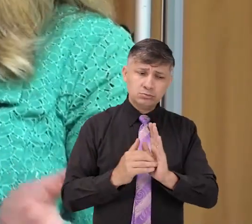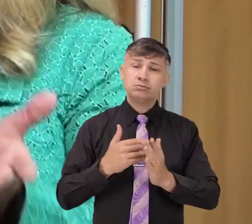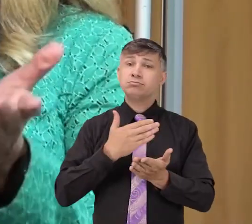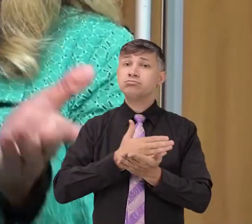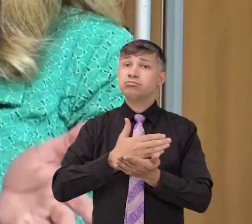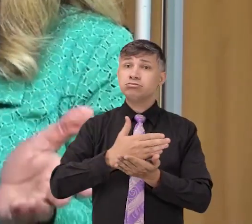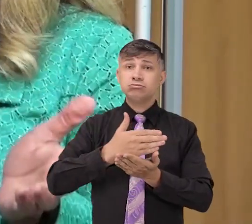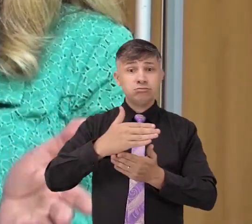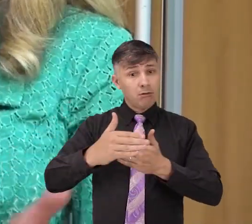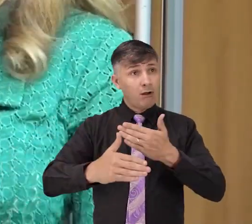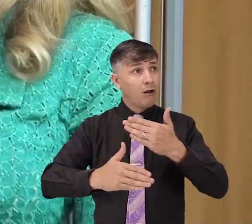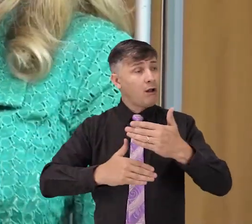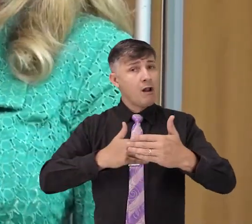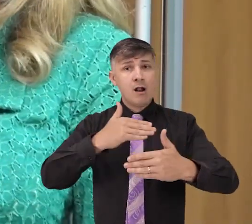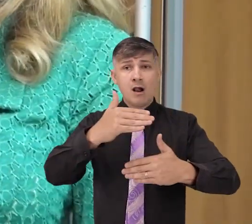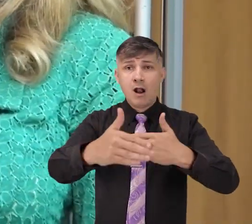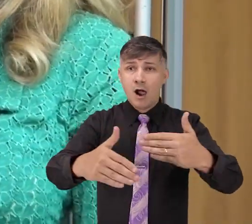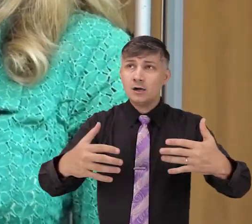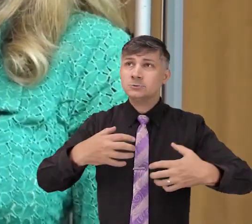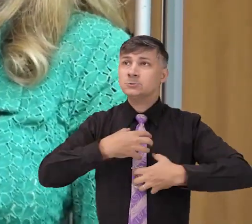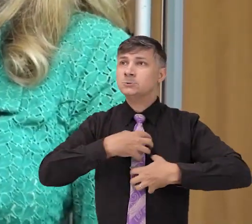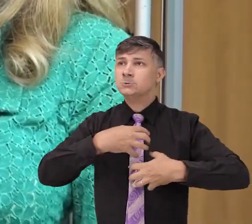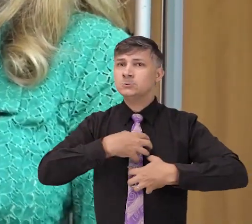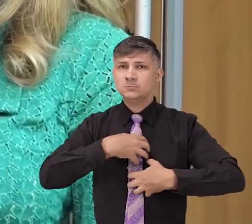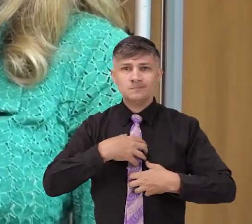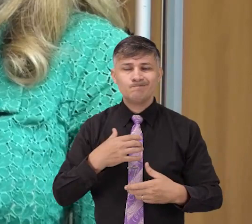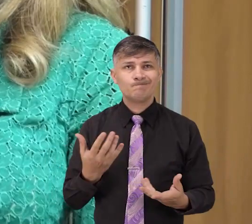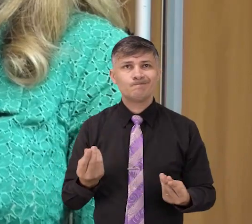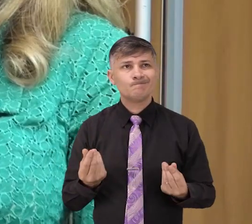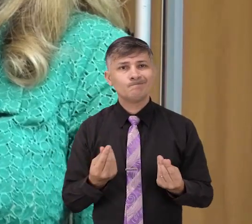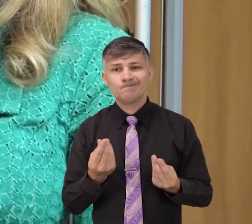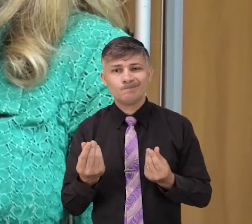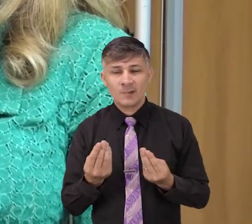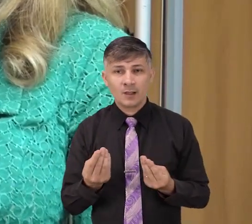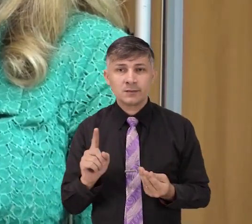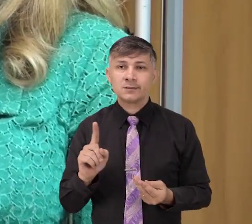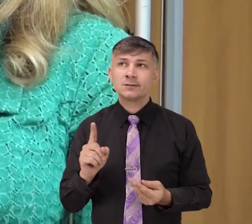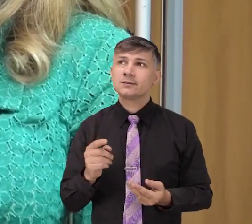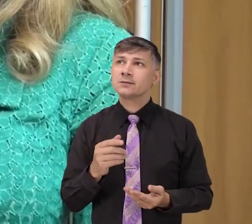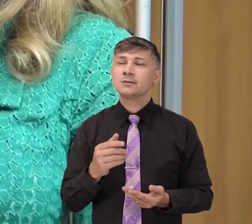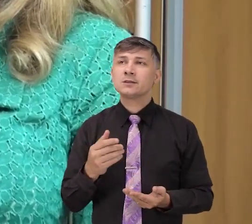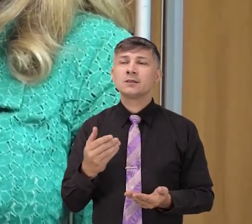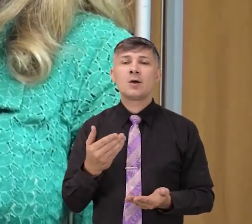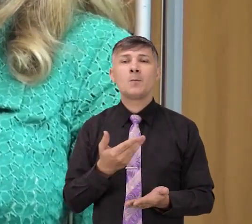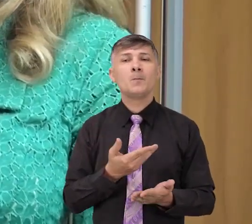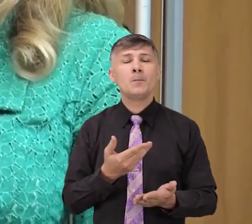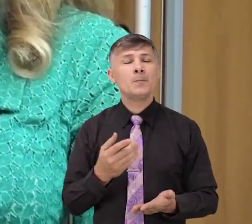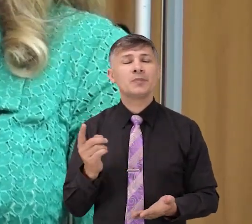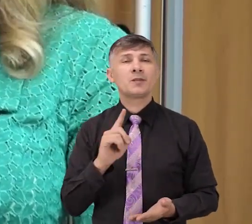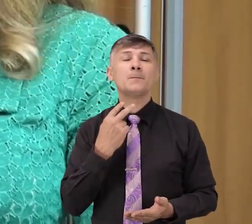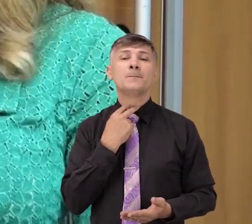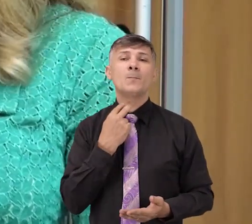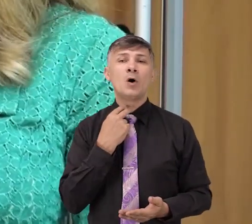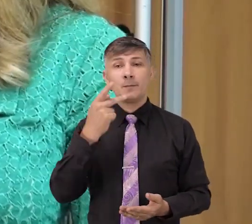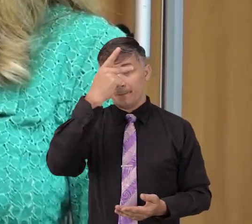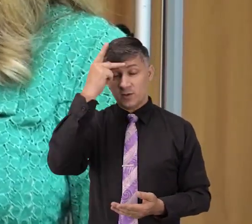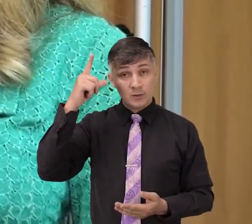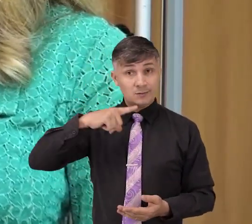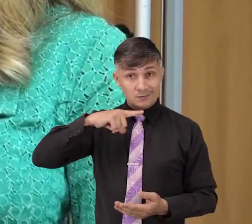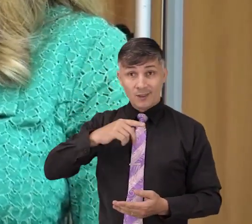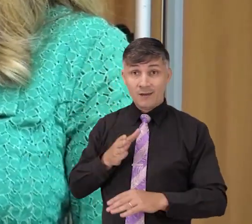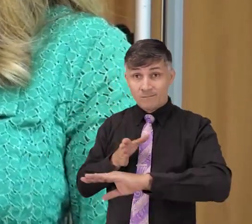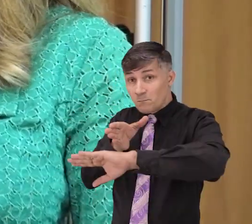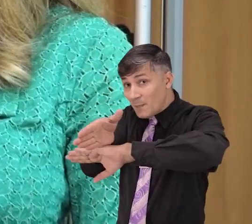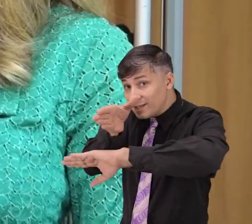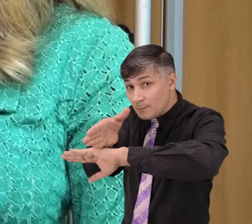isso provocou uma situação de não permitir que as pessoas que são beneficiárias de